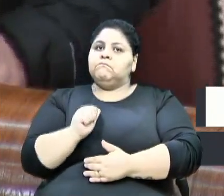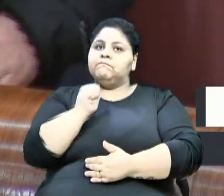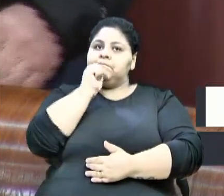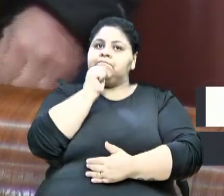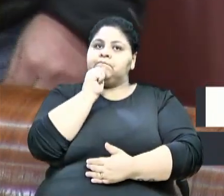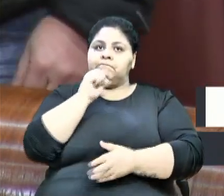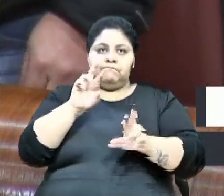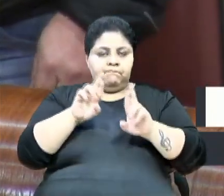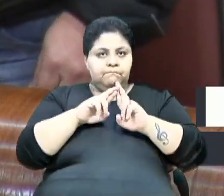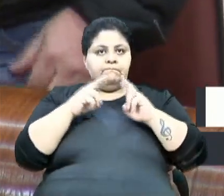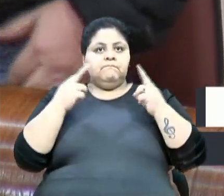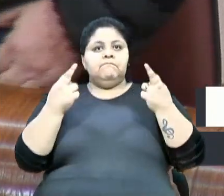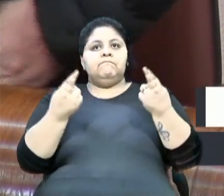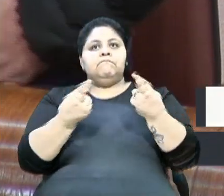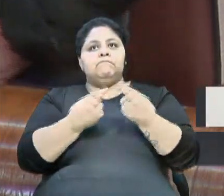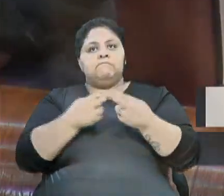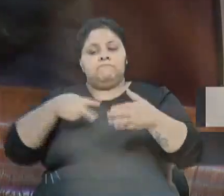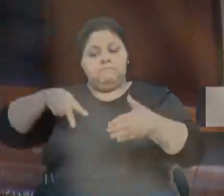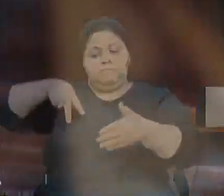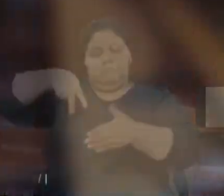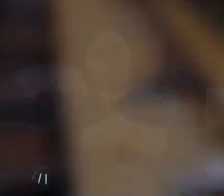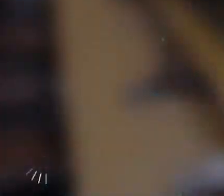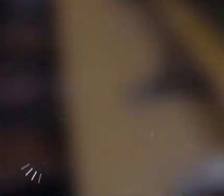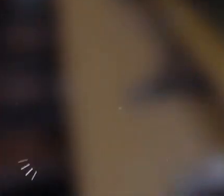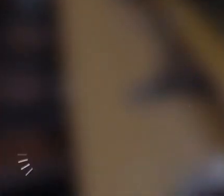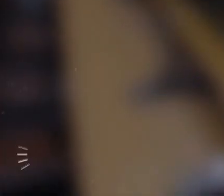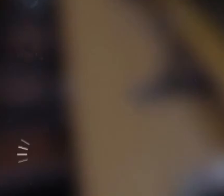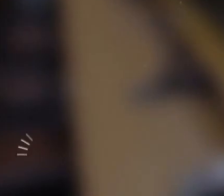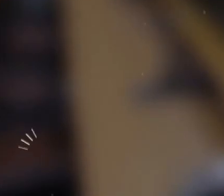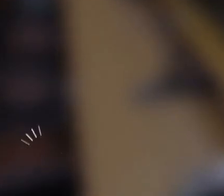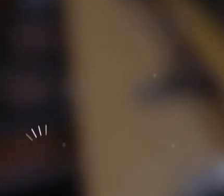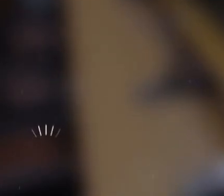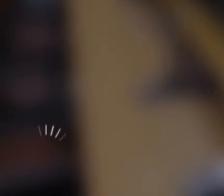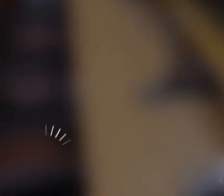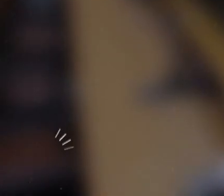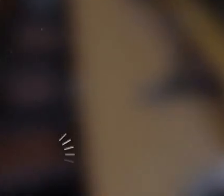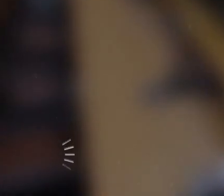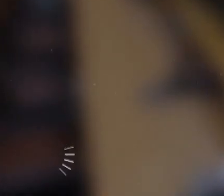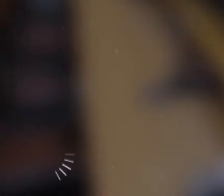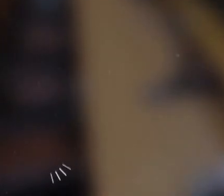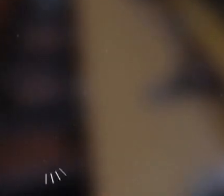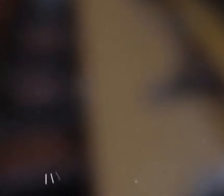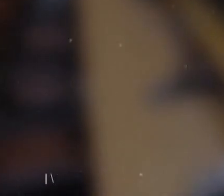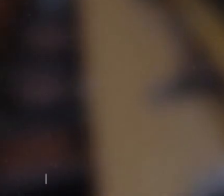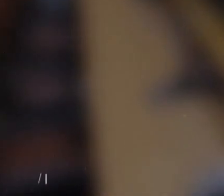e até a tribuna, por favor, secretário.